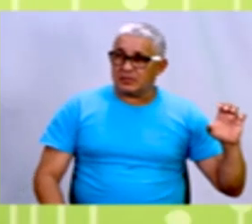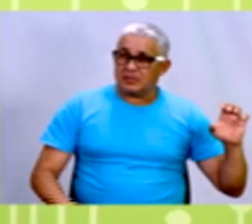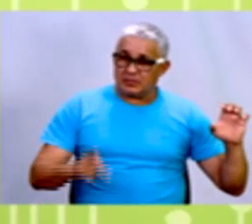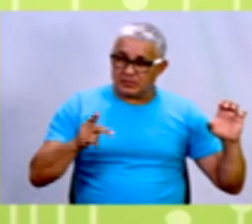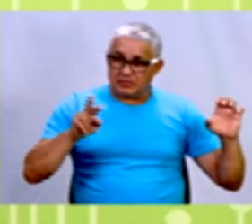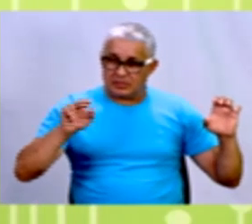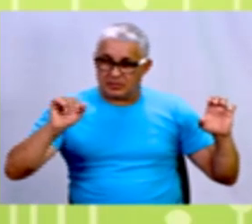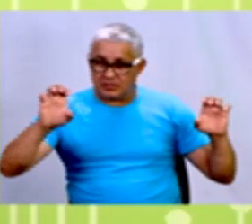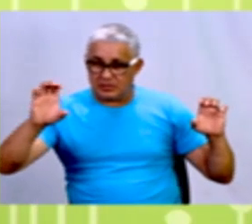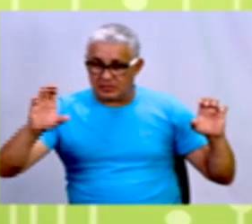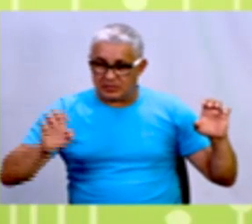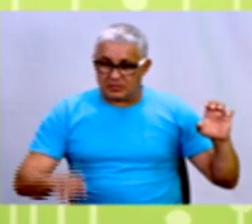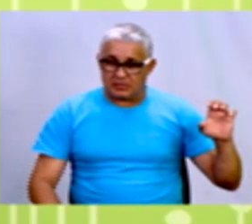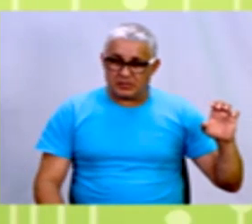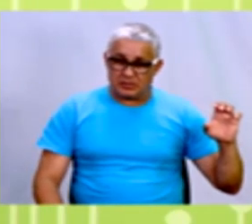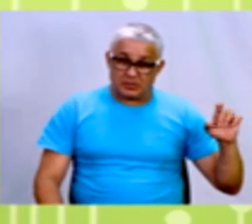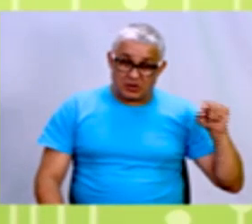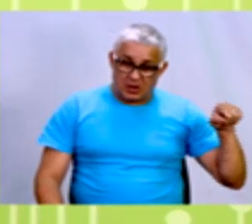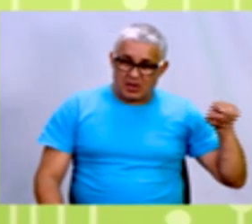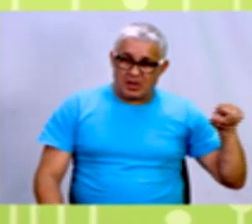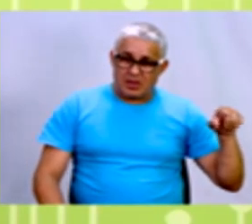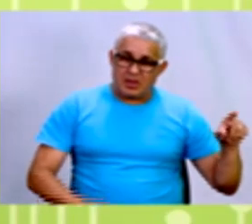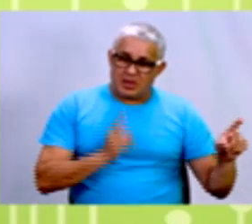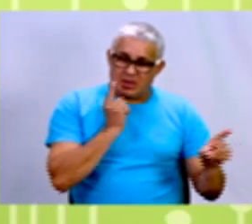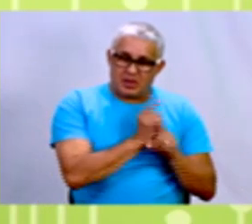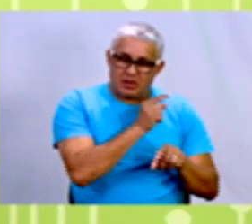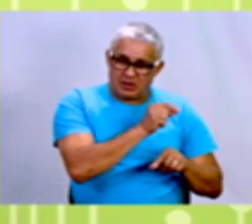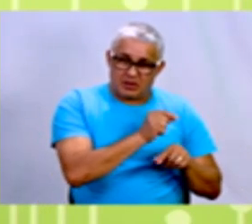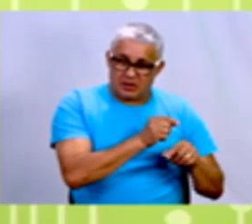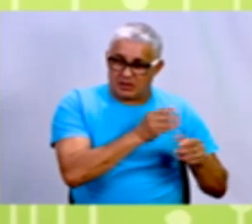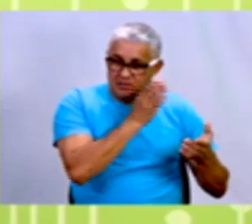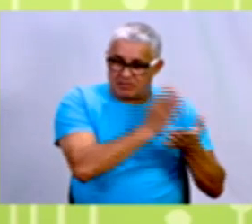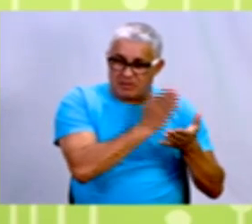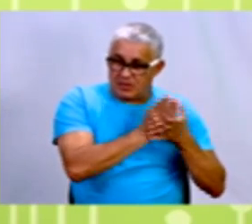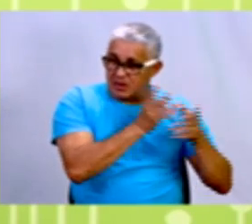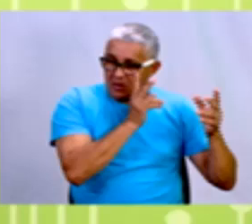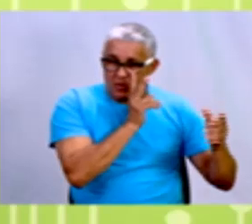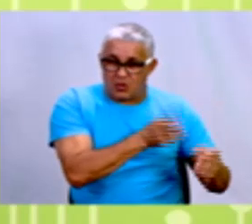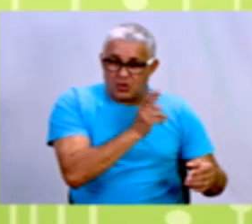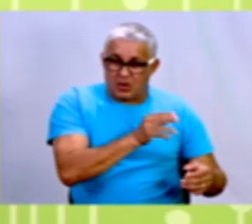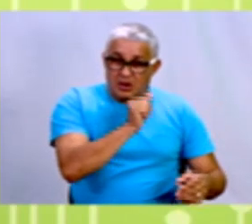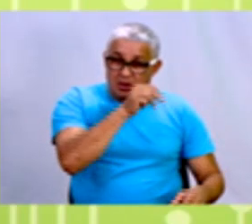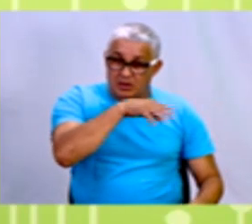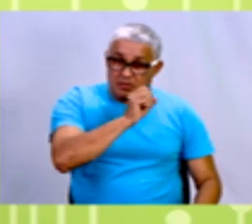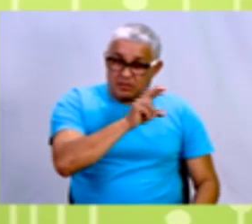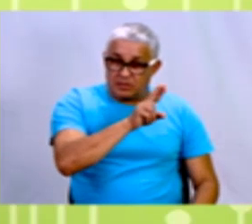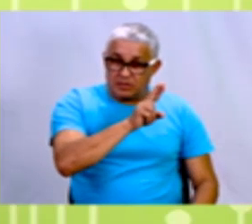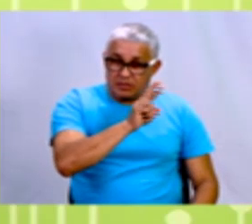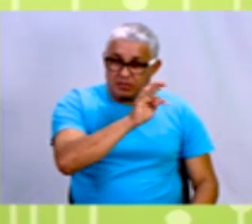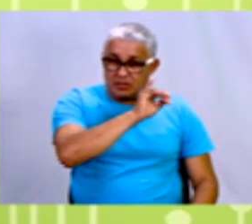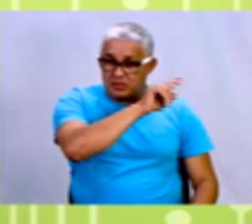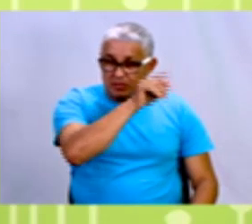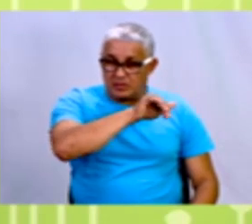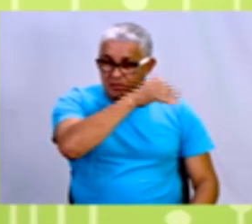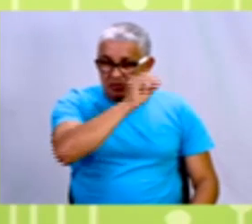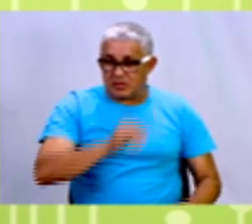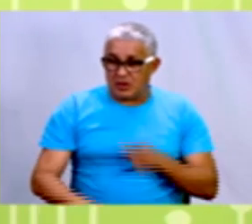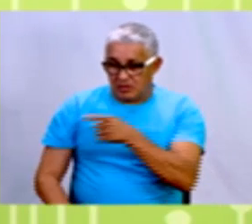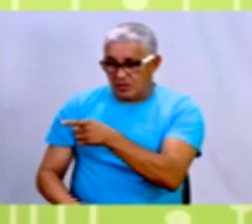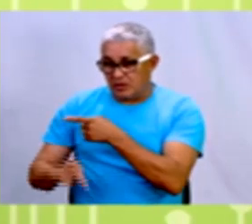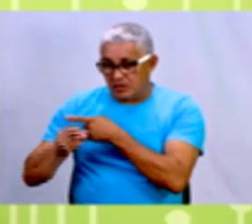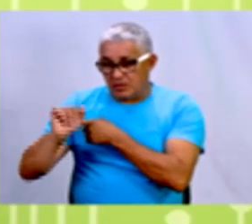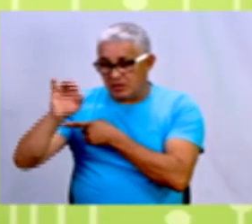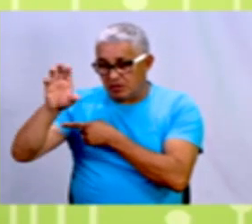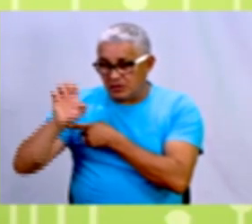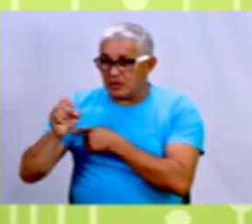é o seguinte, no sistema SAC a gente encontra as parcelas iguais da amortização. E agora, na tabela Price,